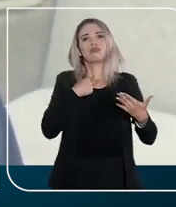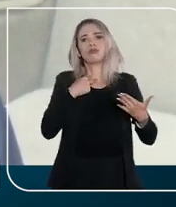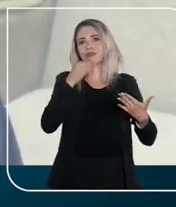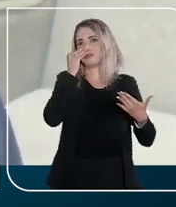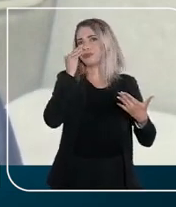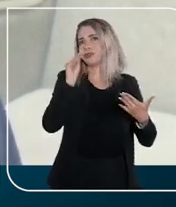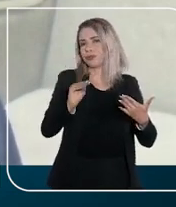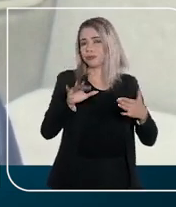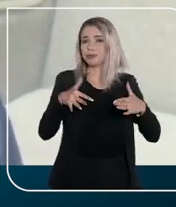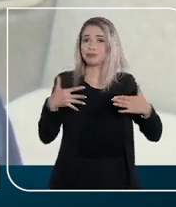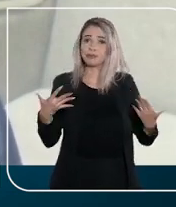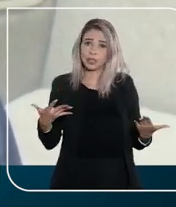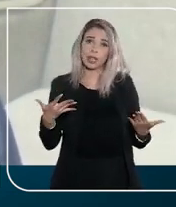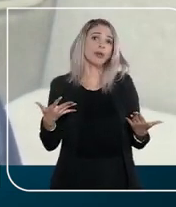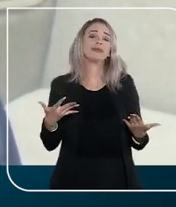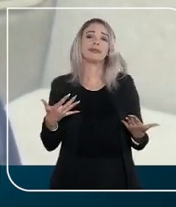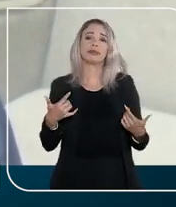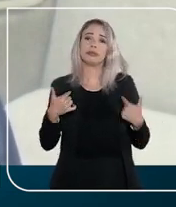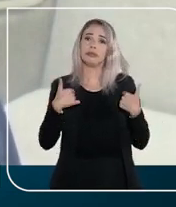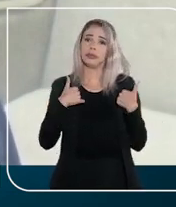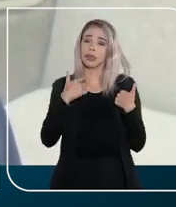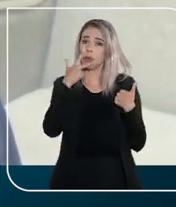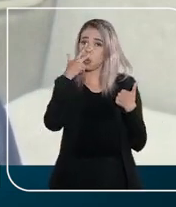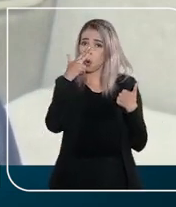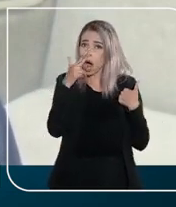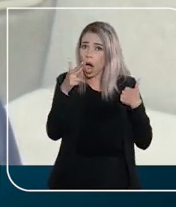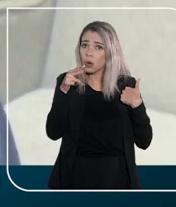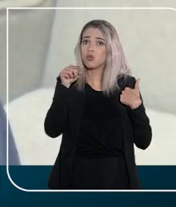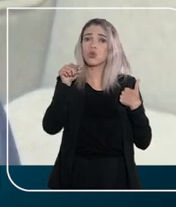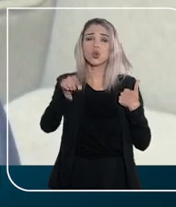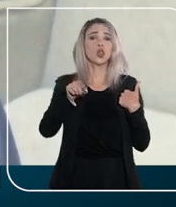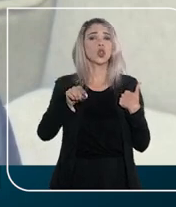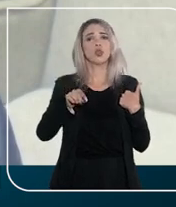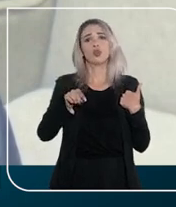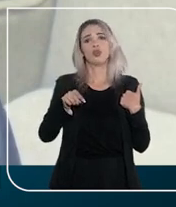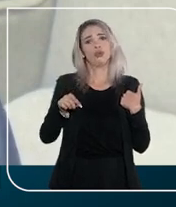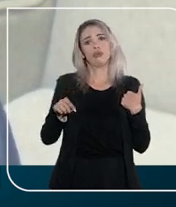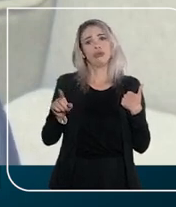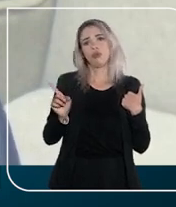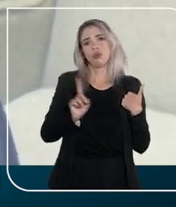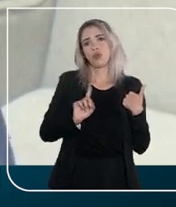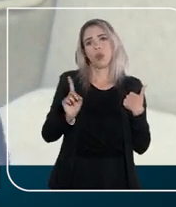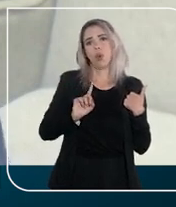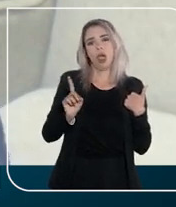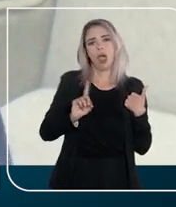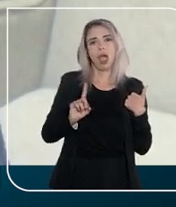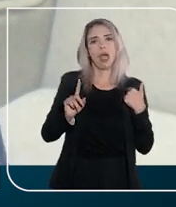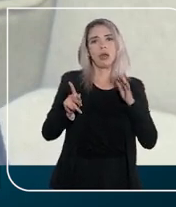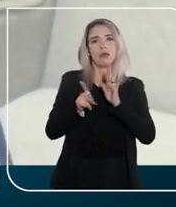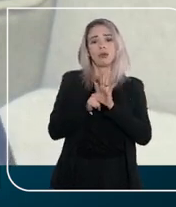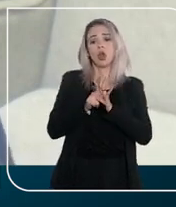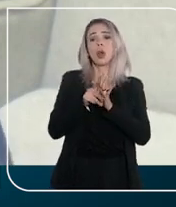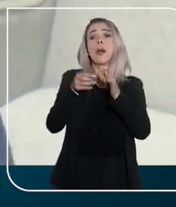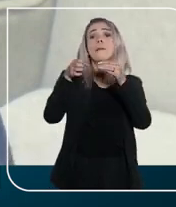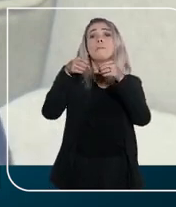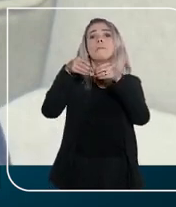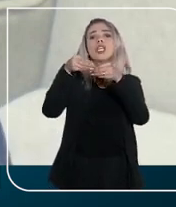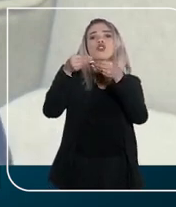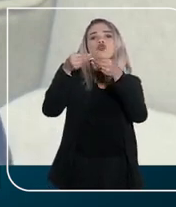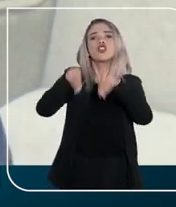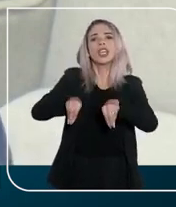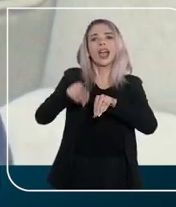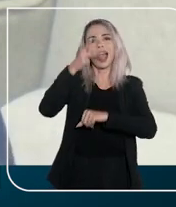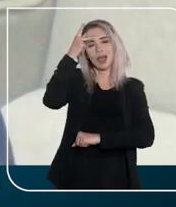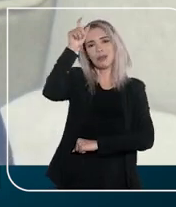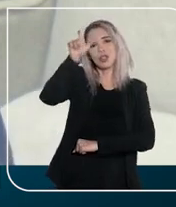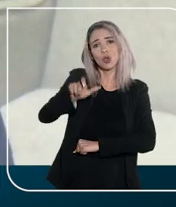Então, não vejo como isso possa vir a ser levado em consideração para prejudicar aquele que está agindo dentro da